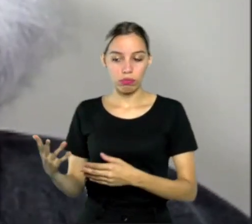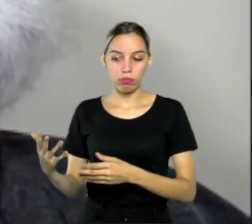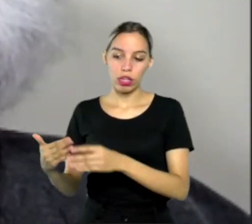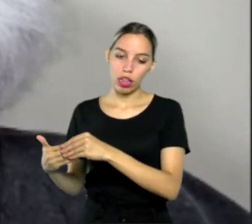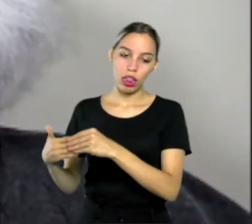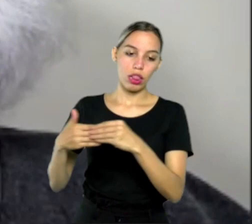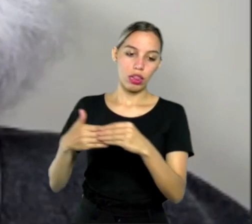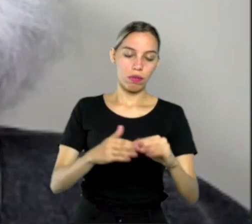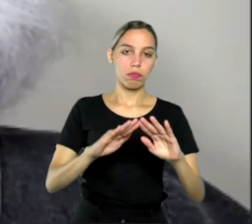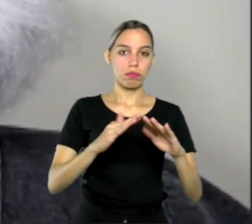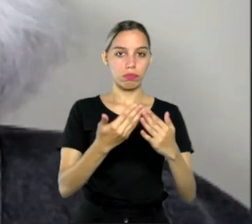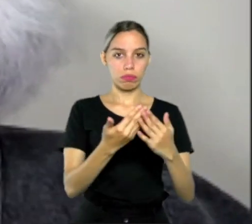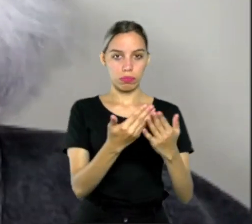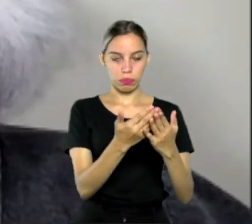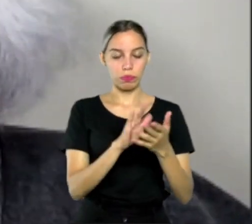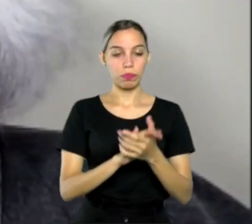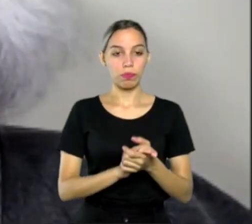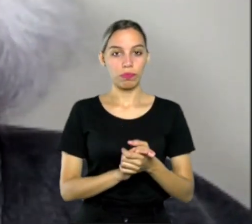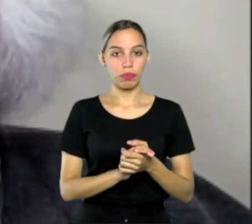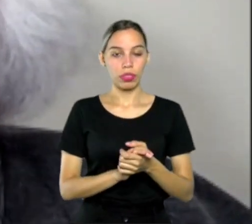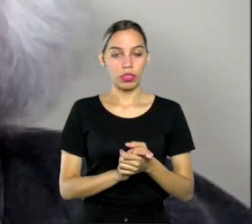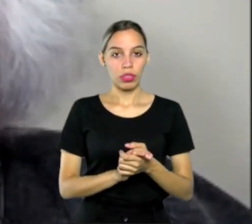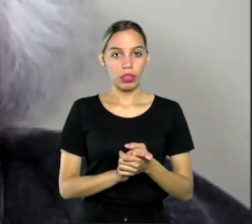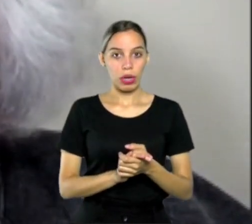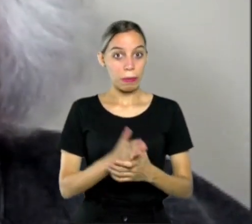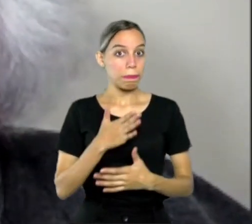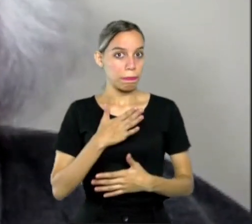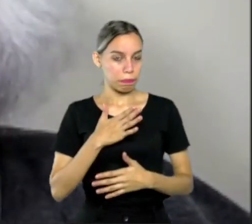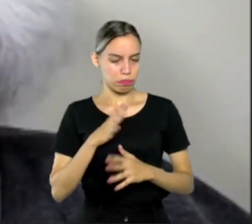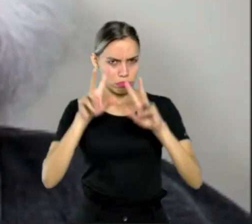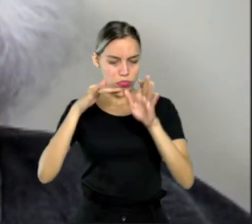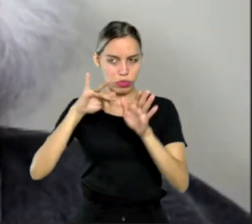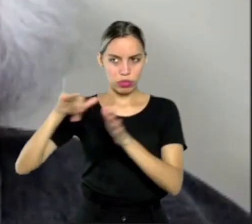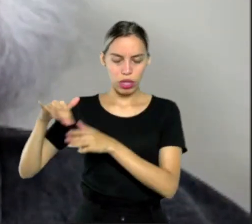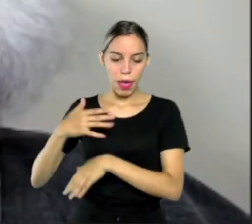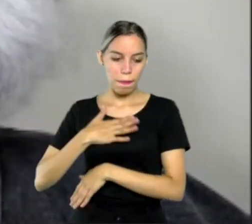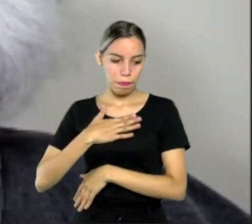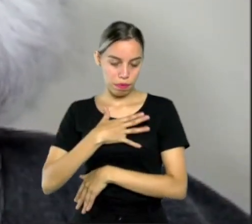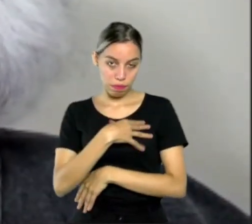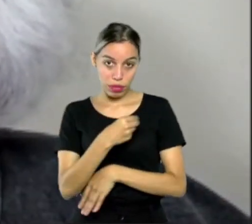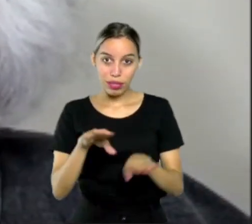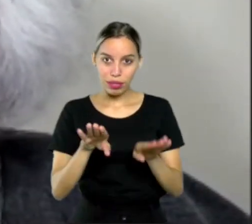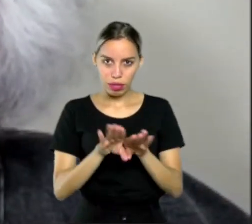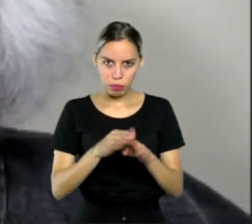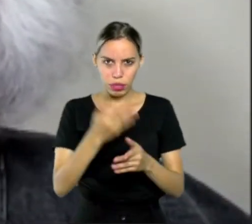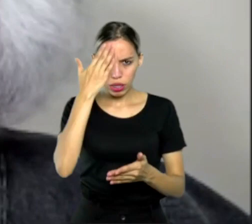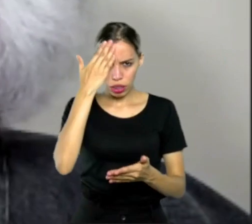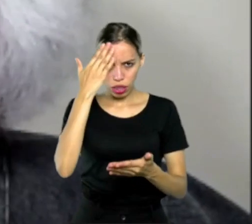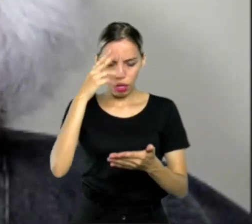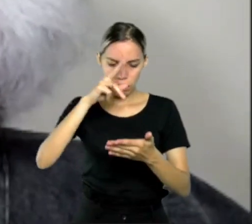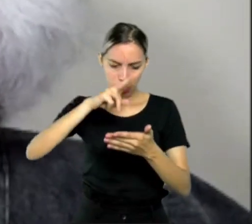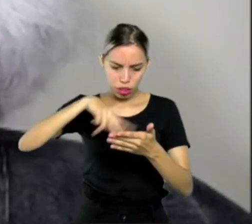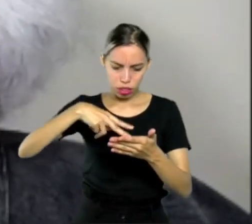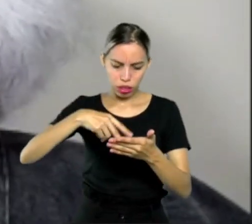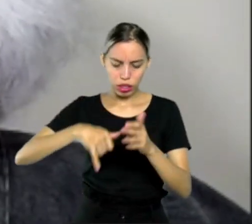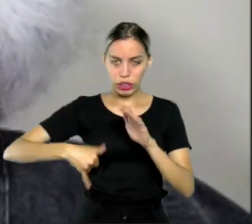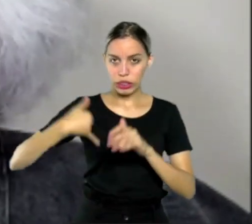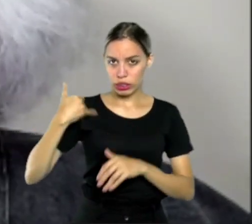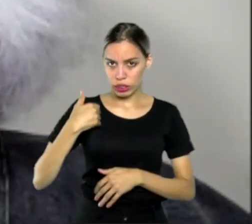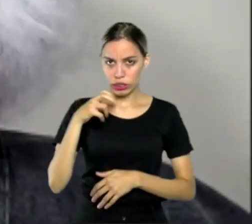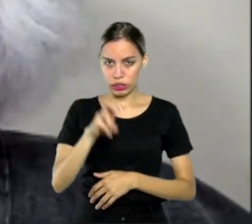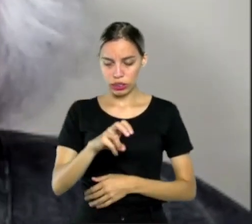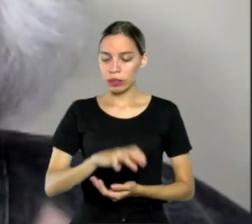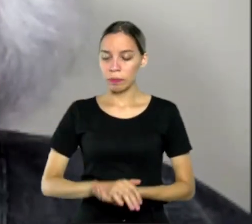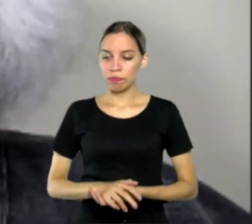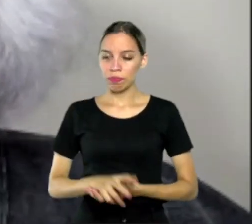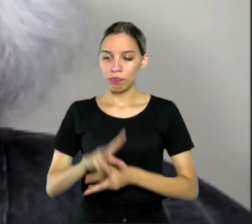anos e um interesse imenso pela leitura, né? Quando o primeiro livro que eu falo que eu tive,